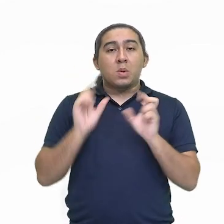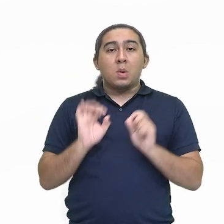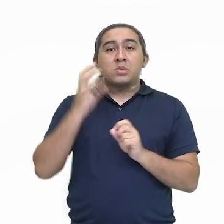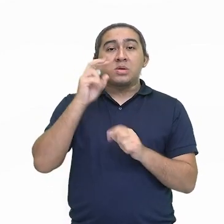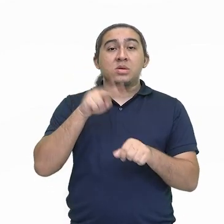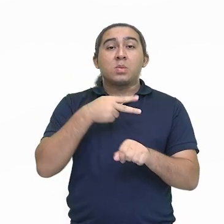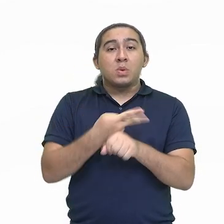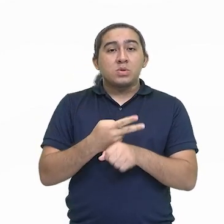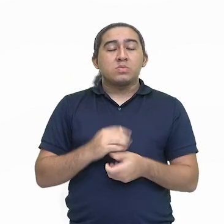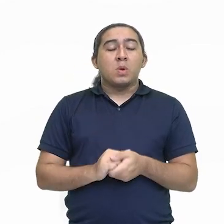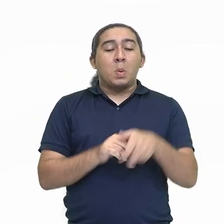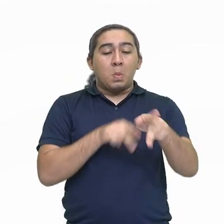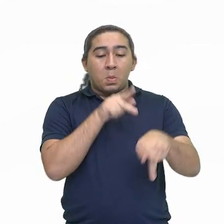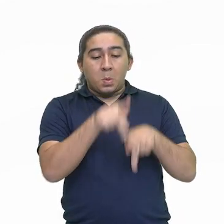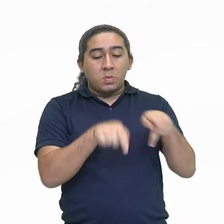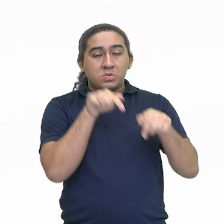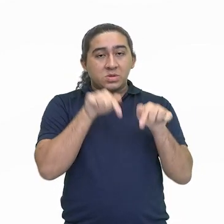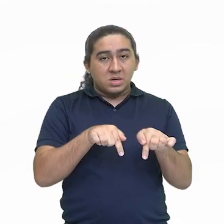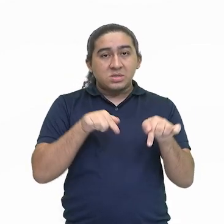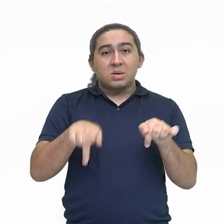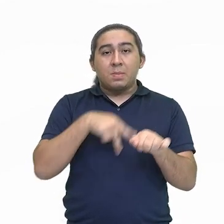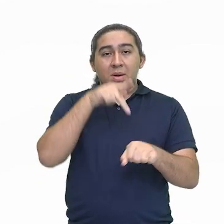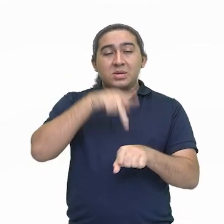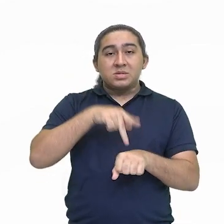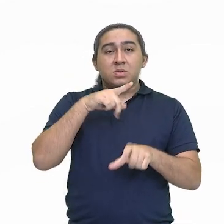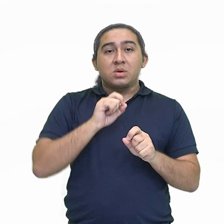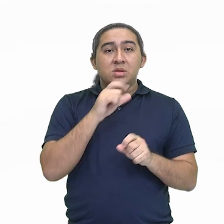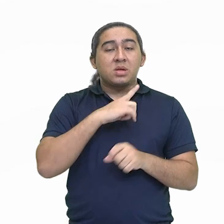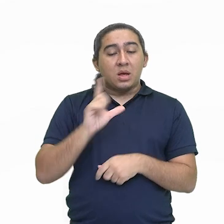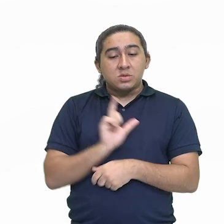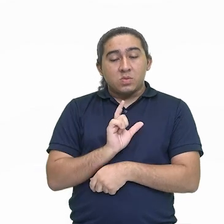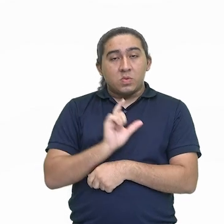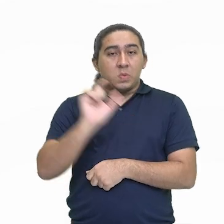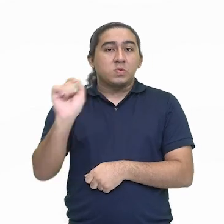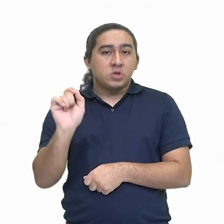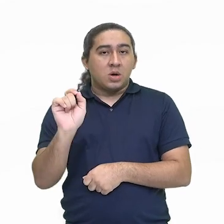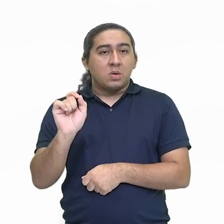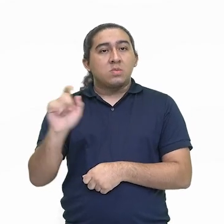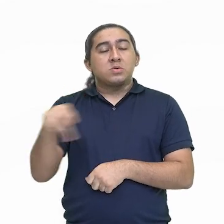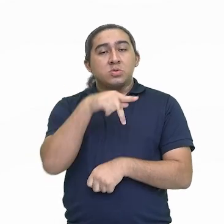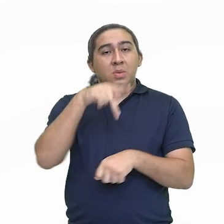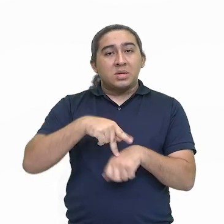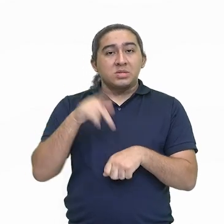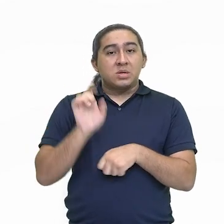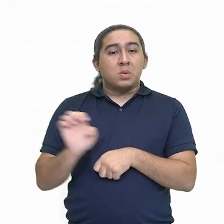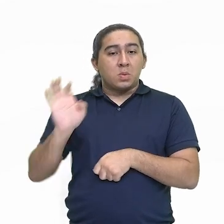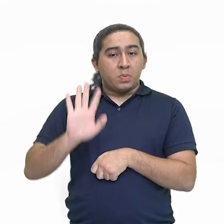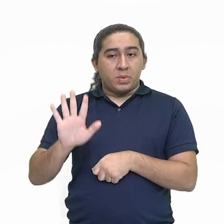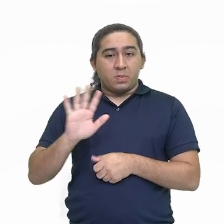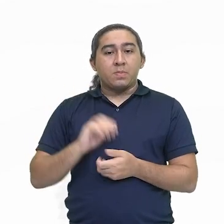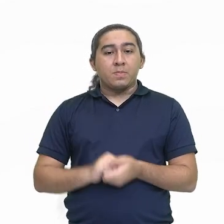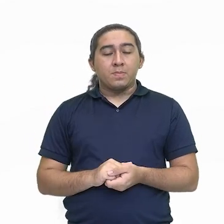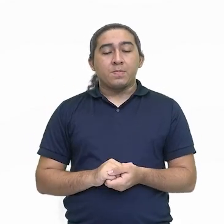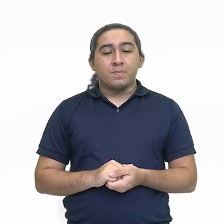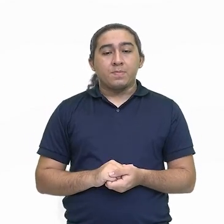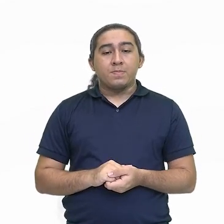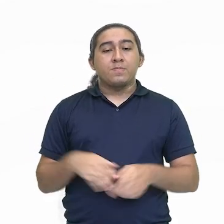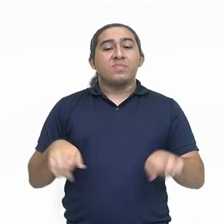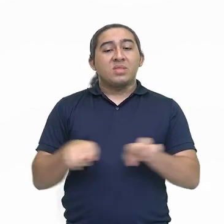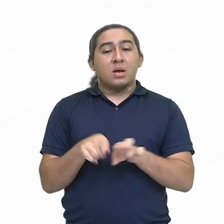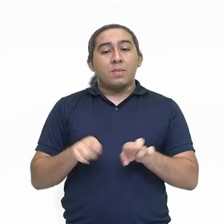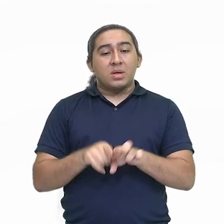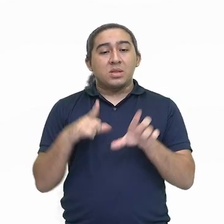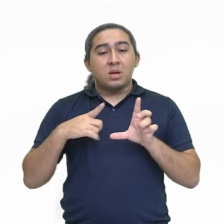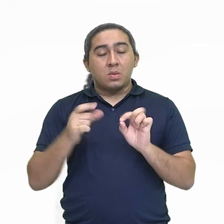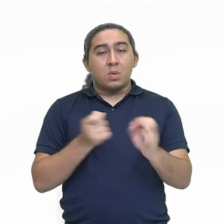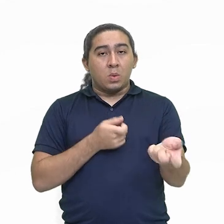A população daqueles países vão ali se refugiar, né, nos países europeus. E aí temos também